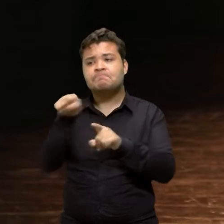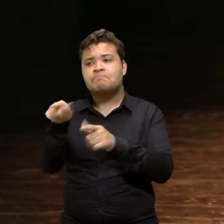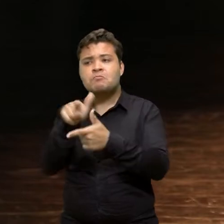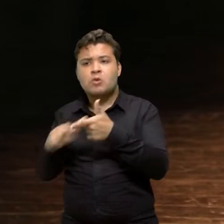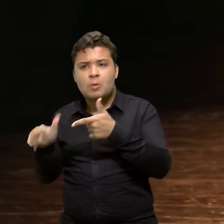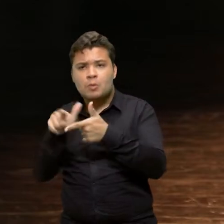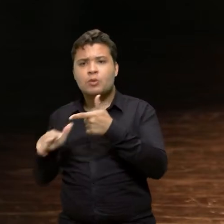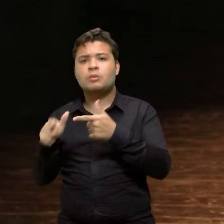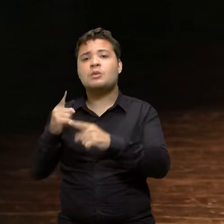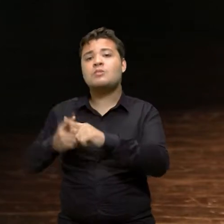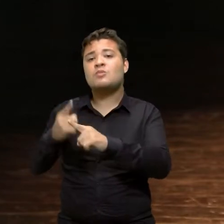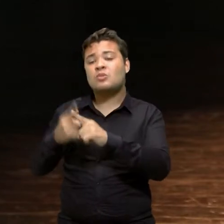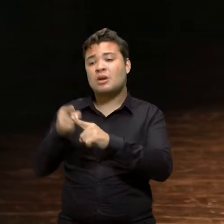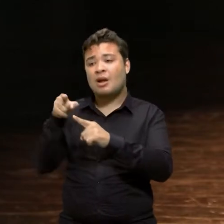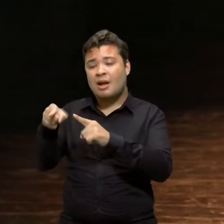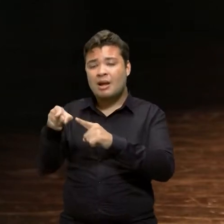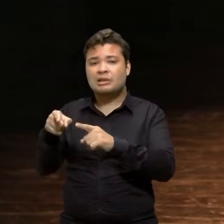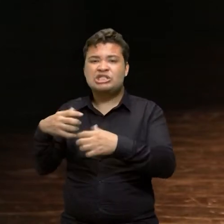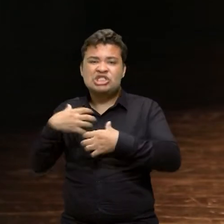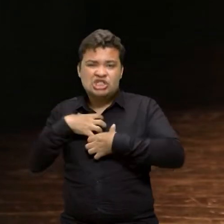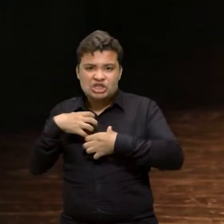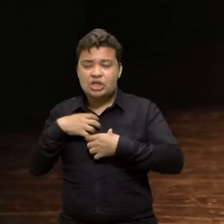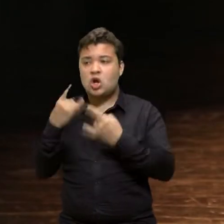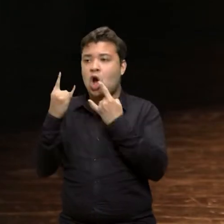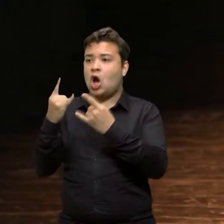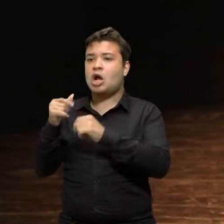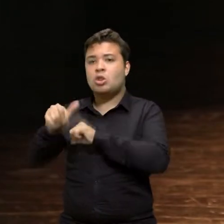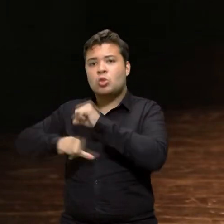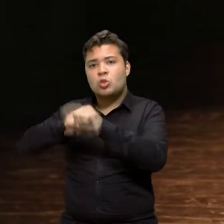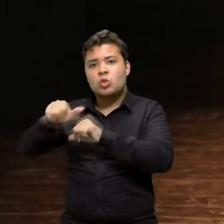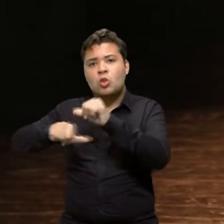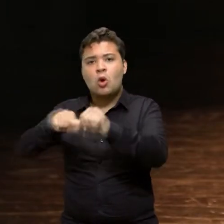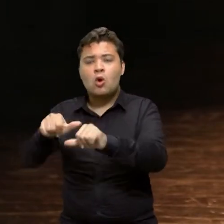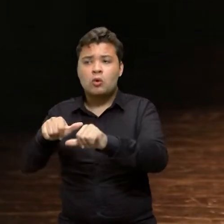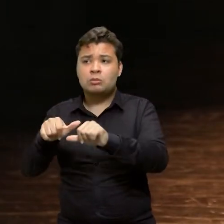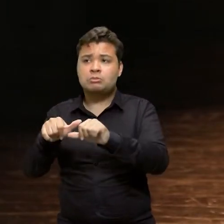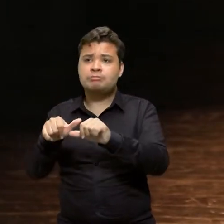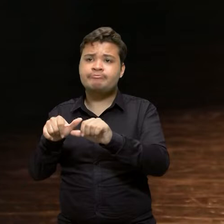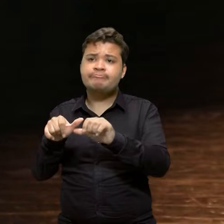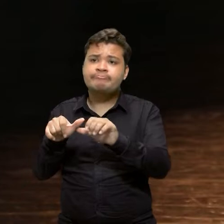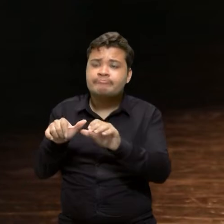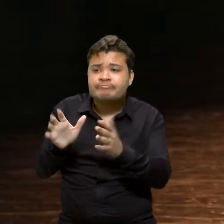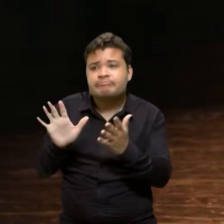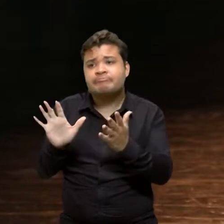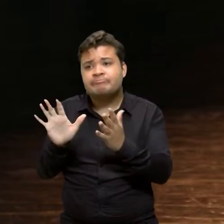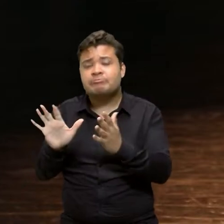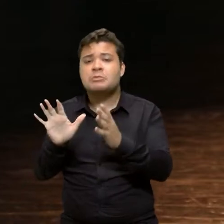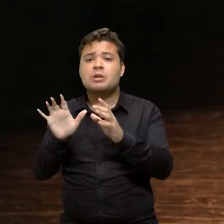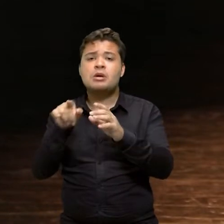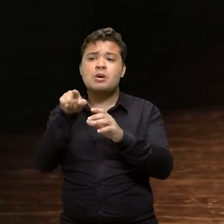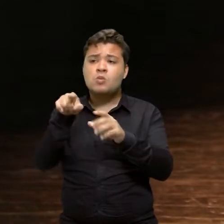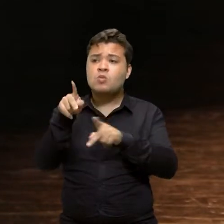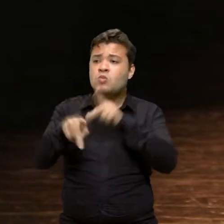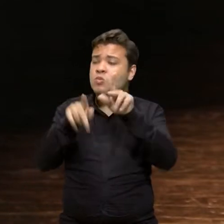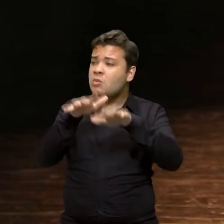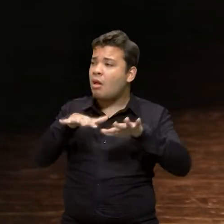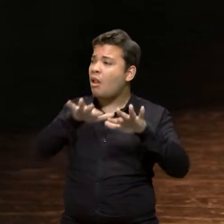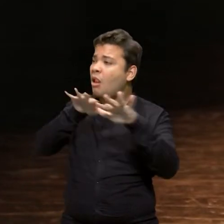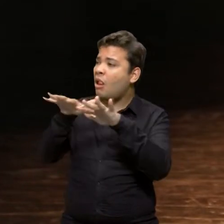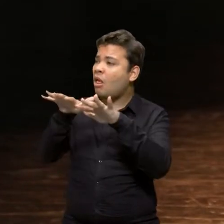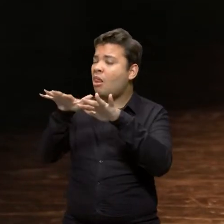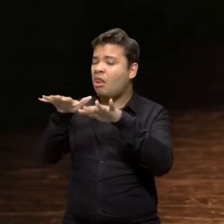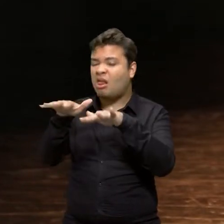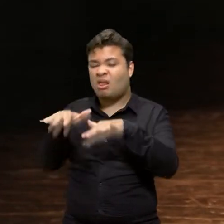mesmo tempo, um problema ligado a uma renovação estética do rock que vai fazendo com que o interesse do público